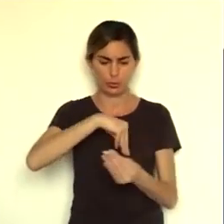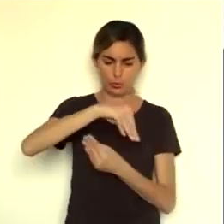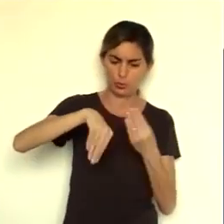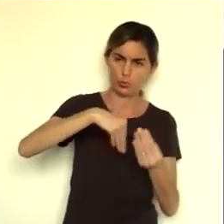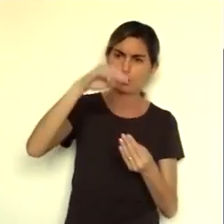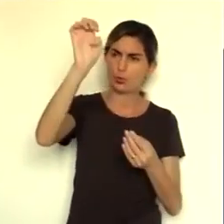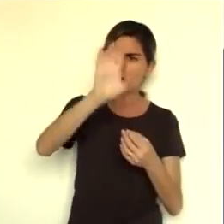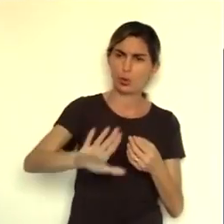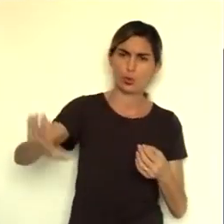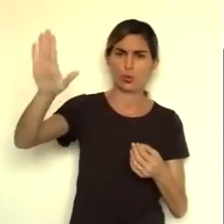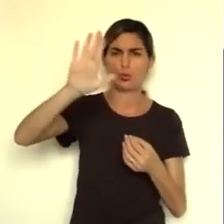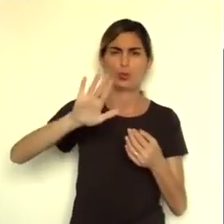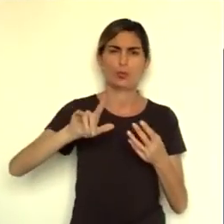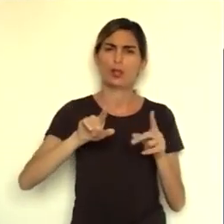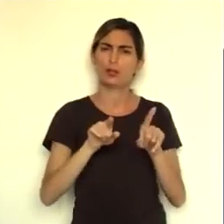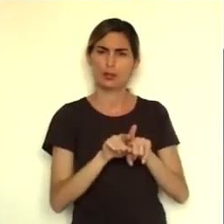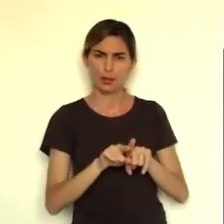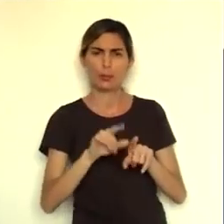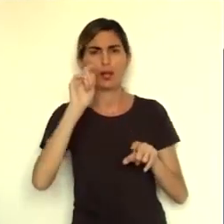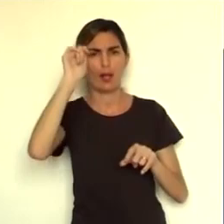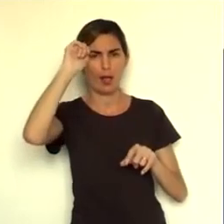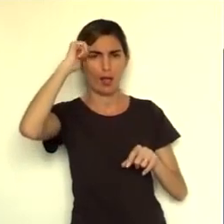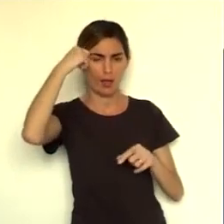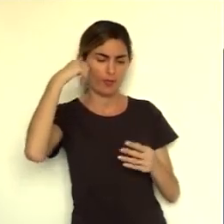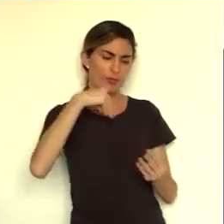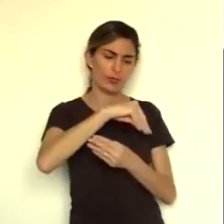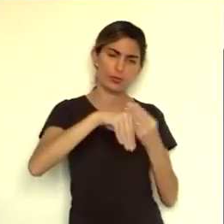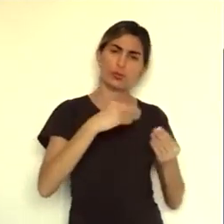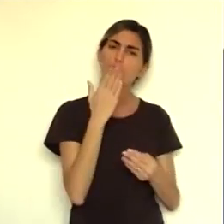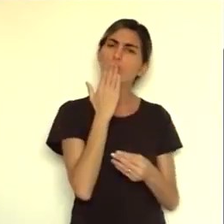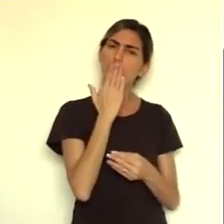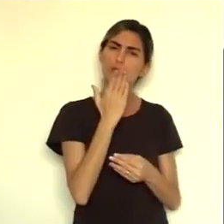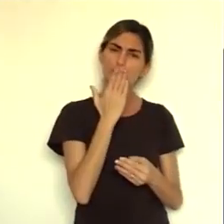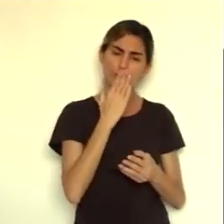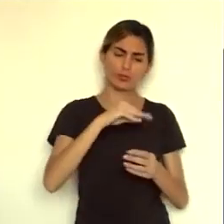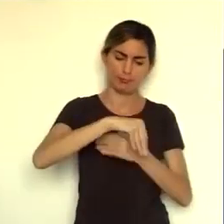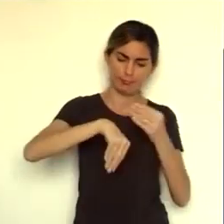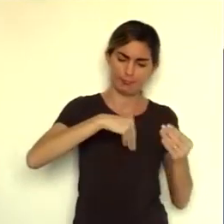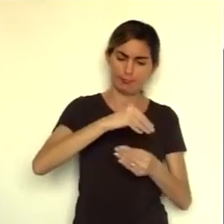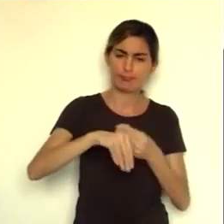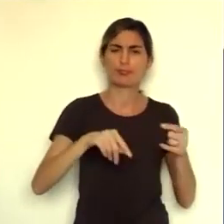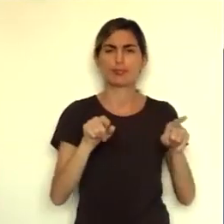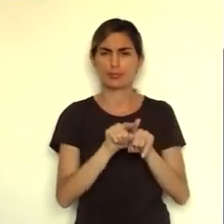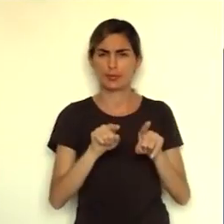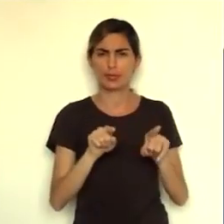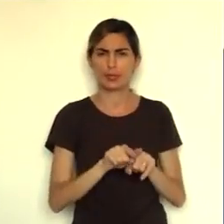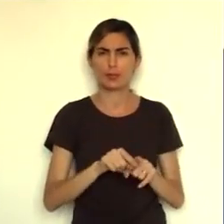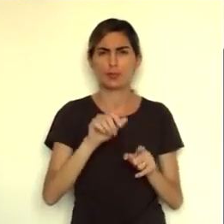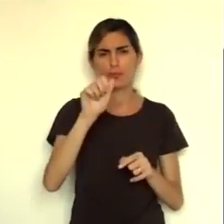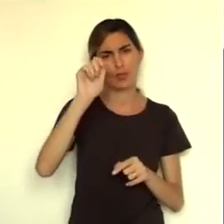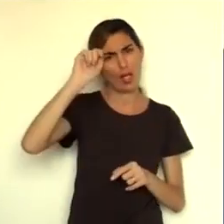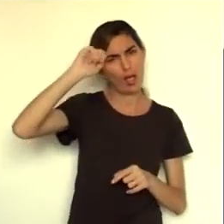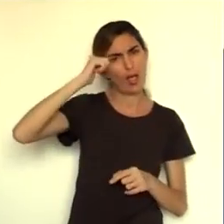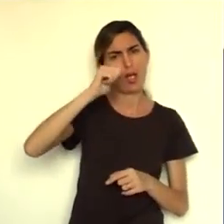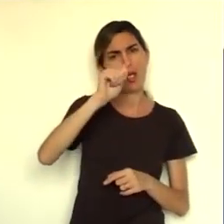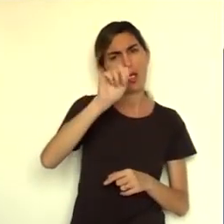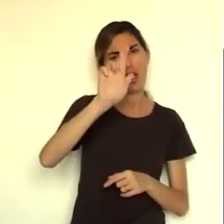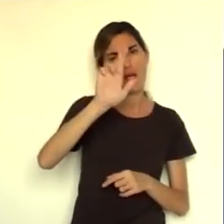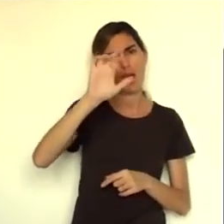né, se mesclaram com os europeus e africanos que se mesclaram com os indígenas também, dando origem